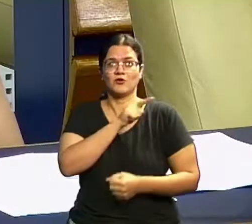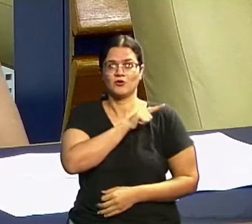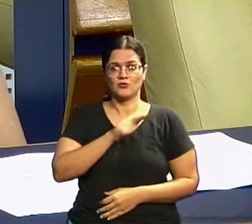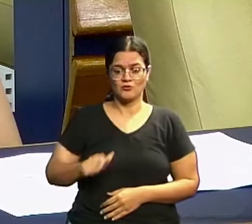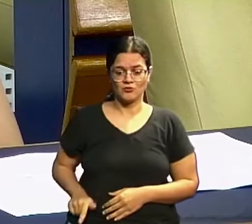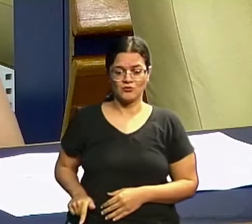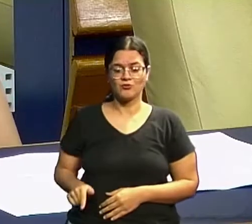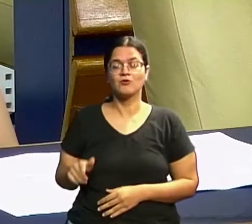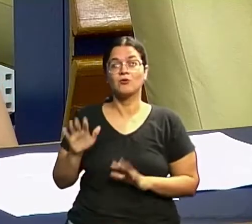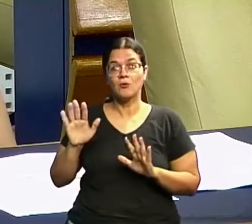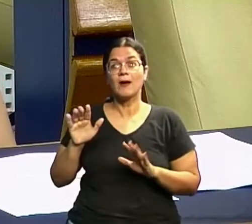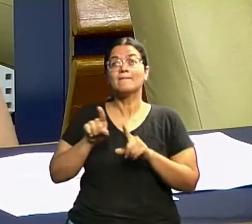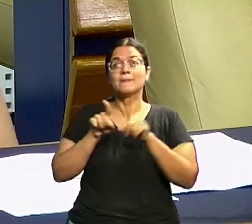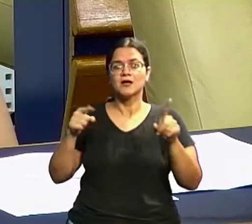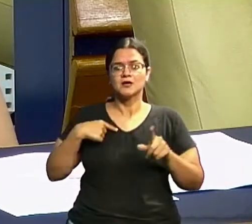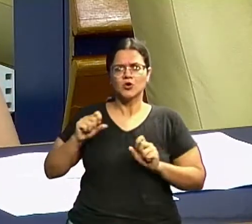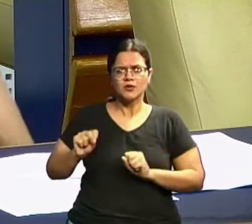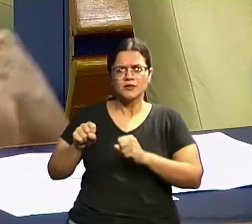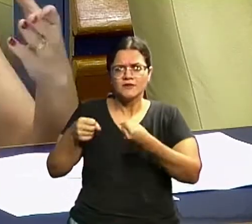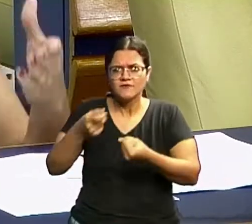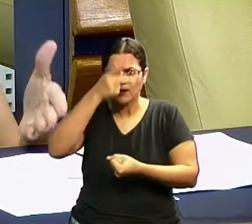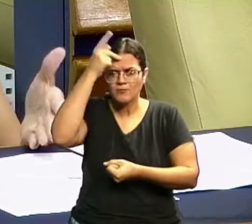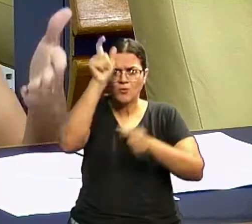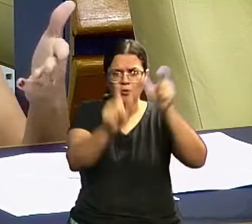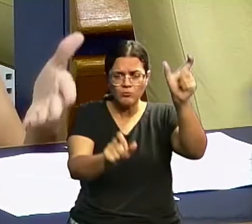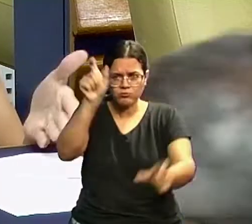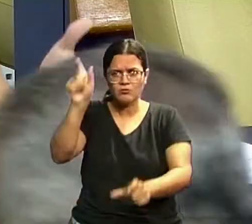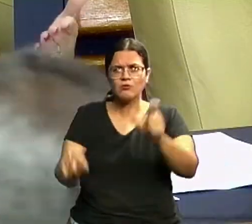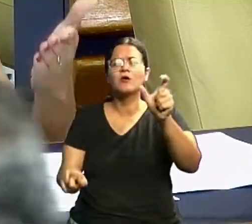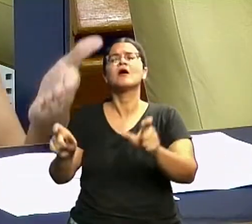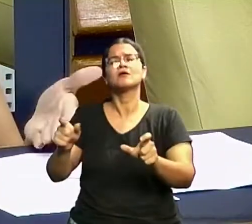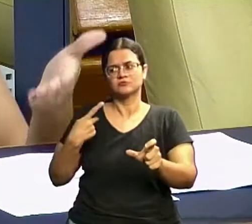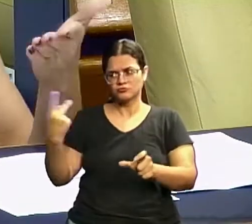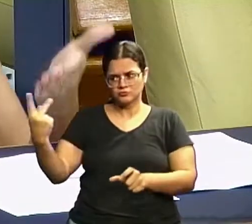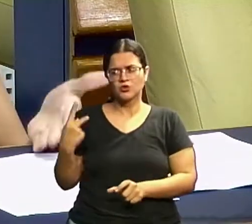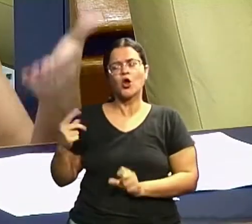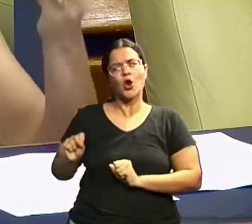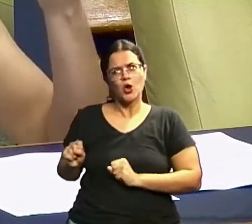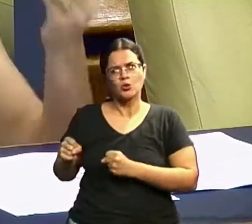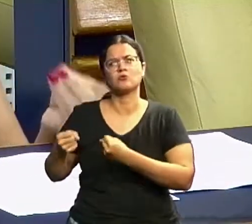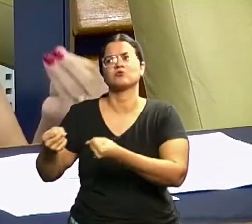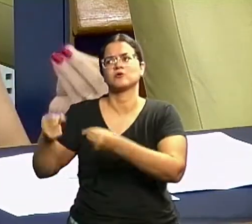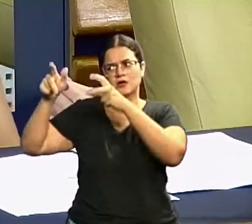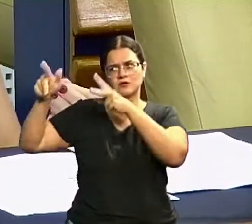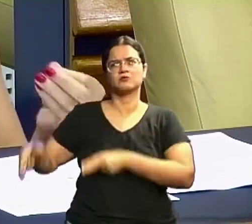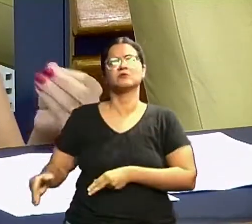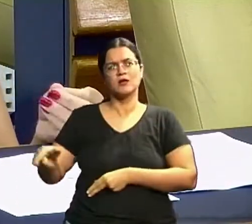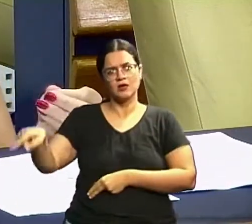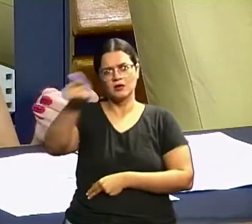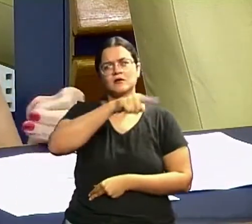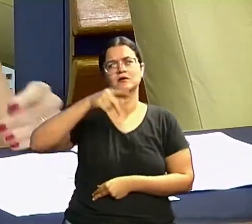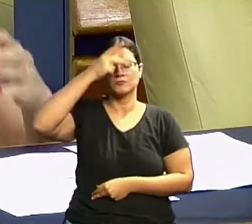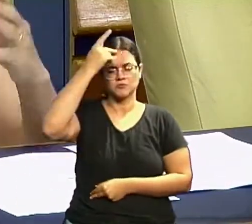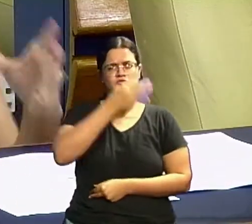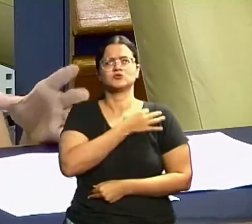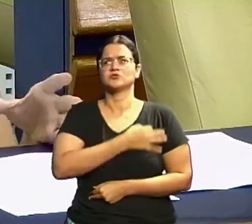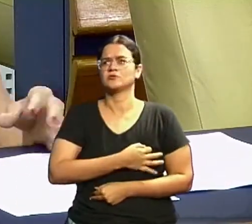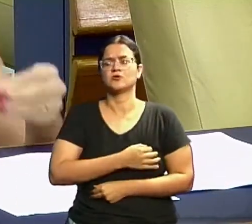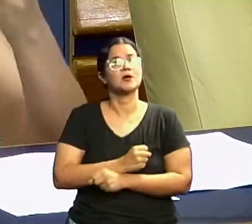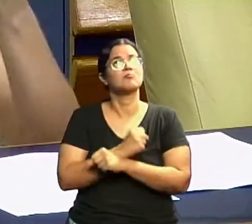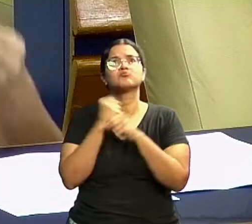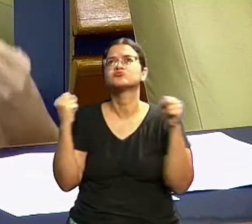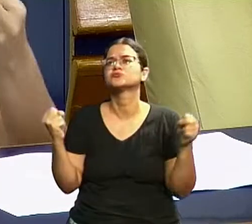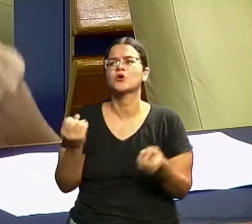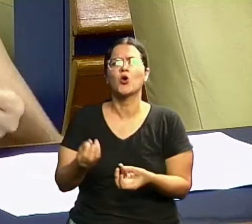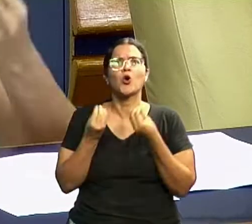para defender o povo, a dignidade do ser humano, nós estamos lutando pela dignidade das pessoas. Não é